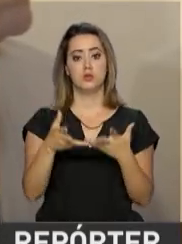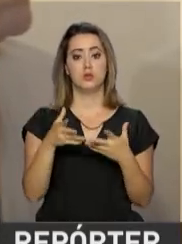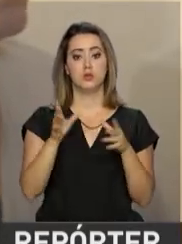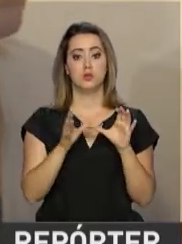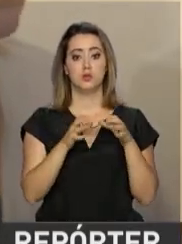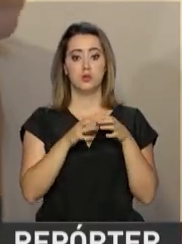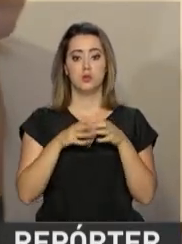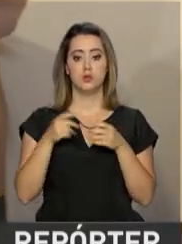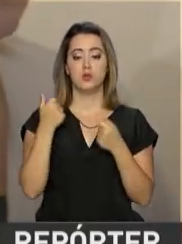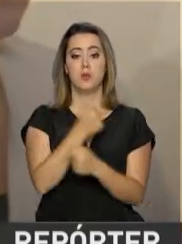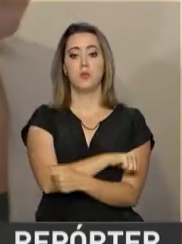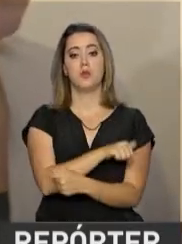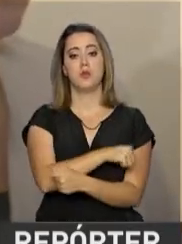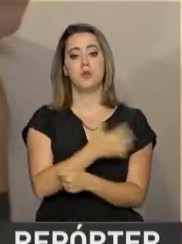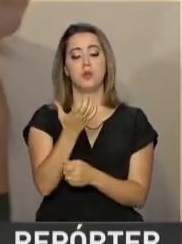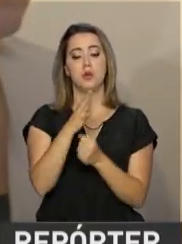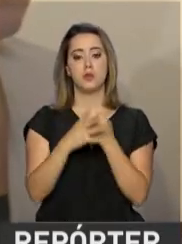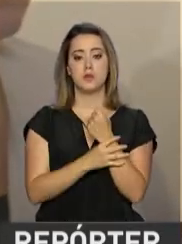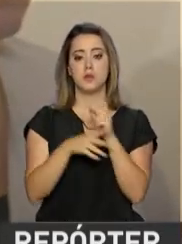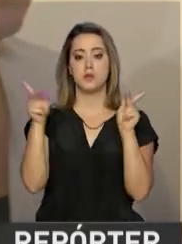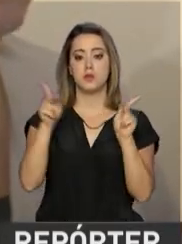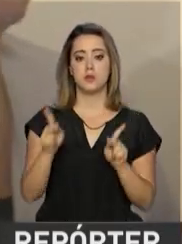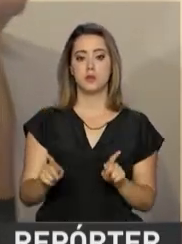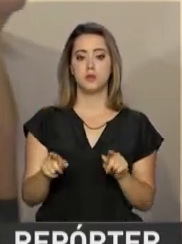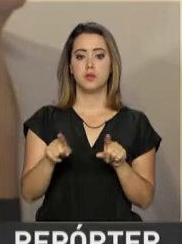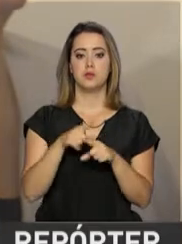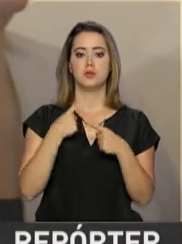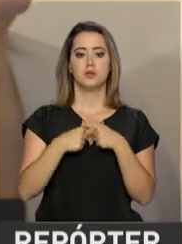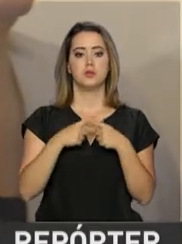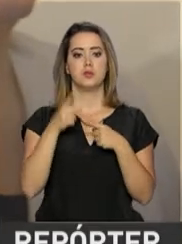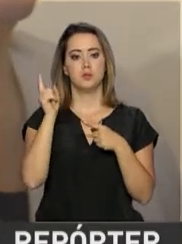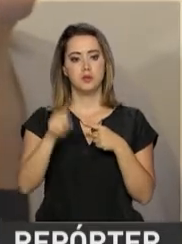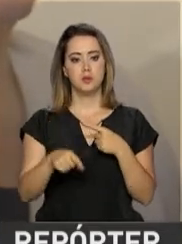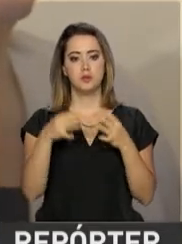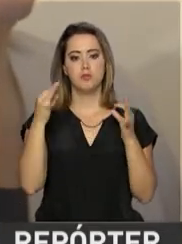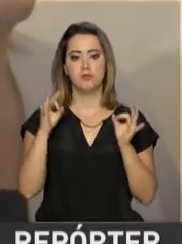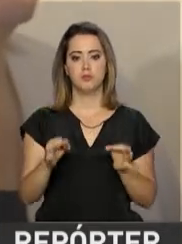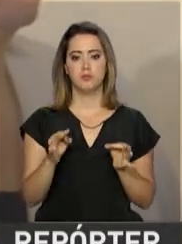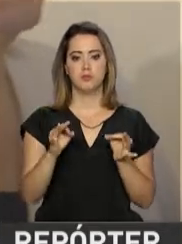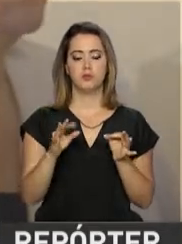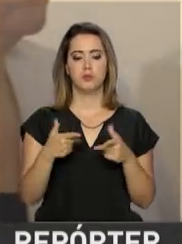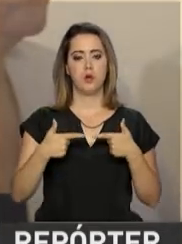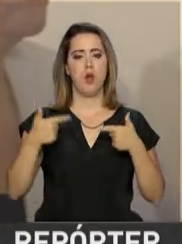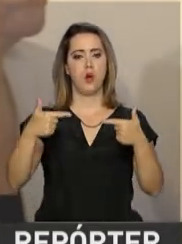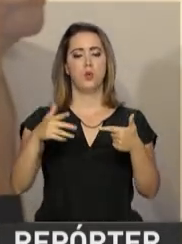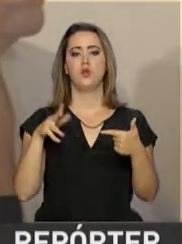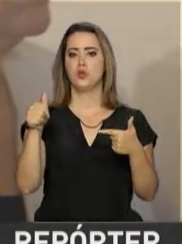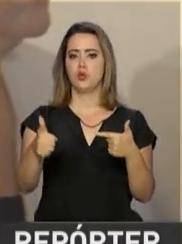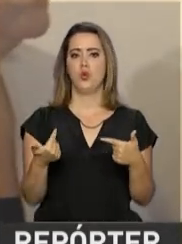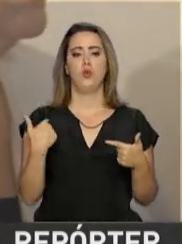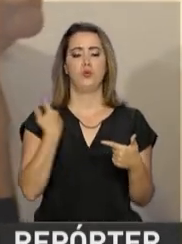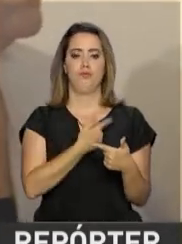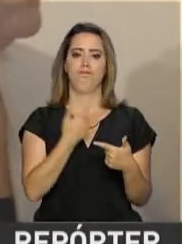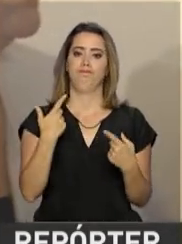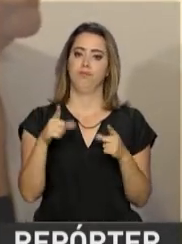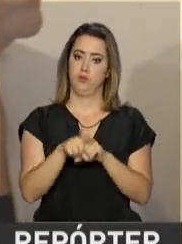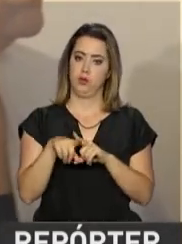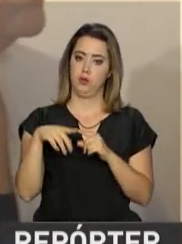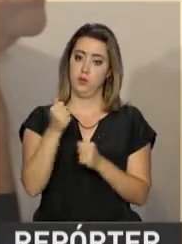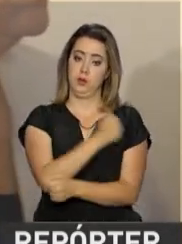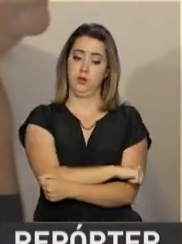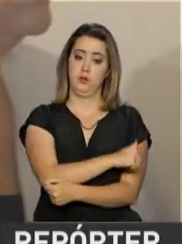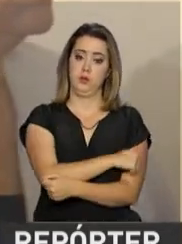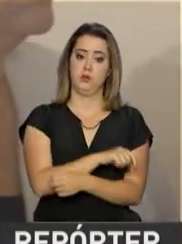um rio quer segurança em parte porque essa é sem sombra de dúvida uma luta de todos para que o rio de janeiro